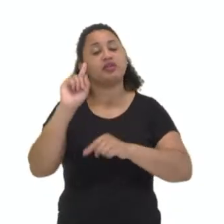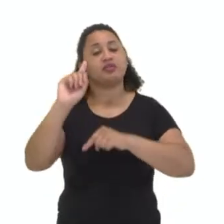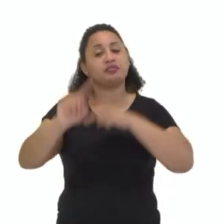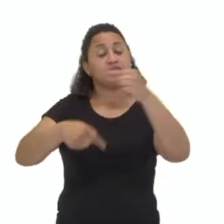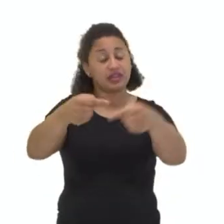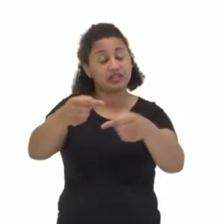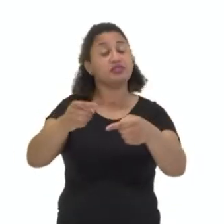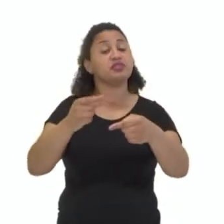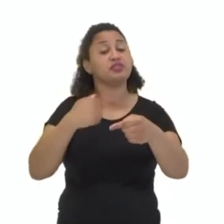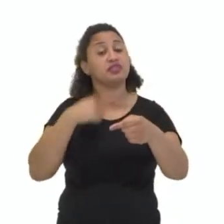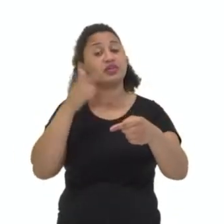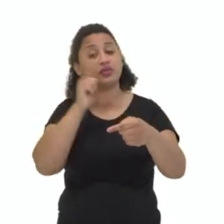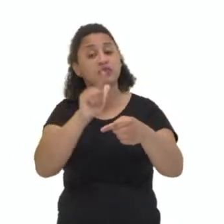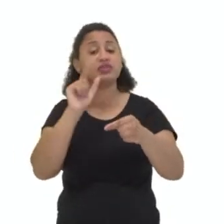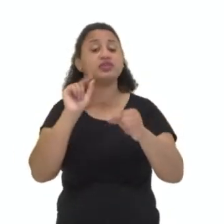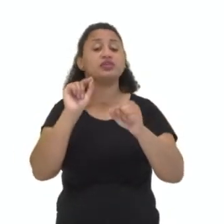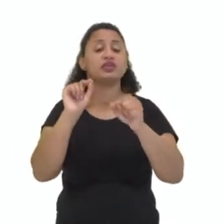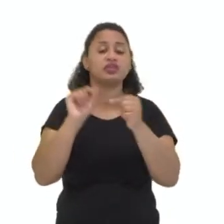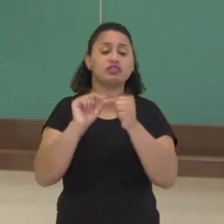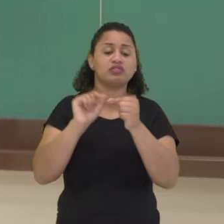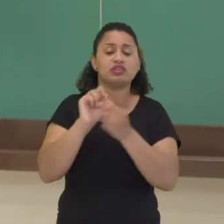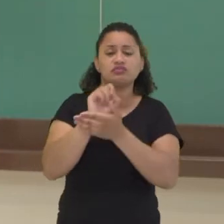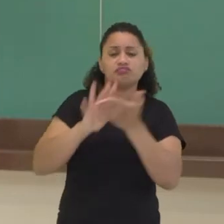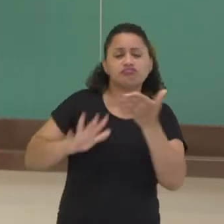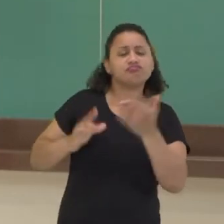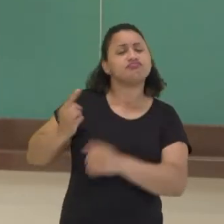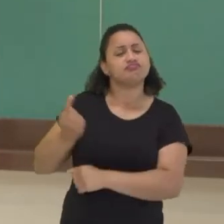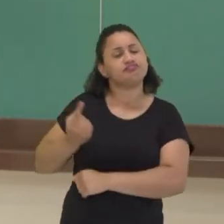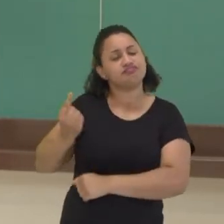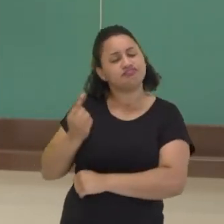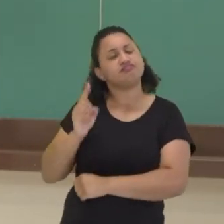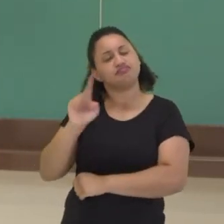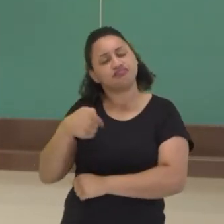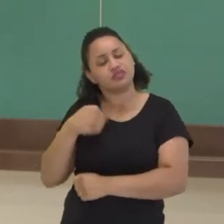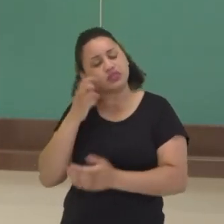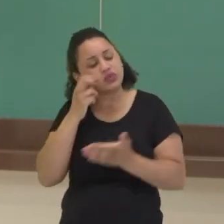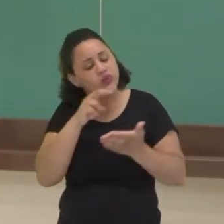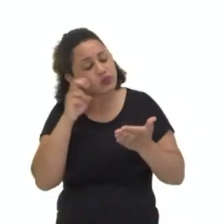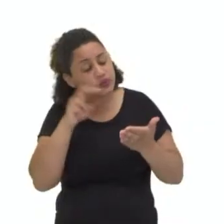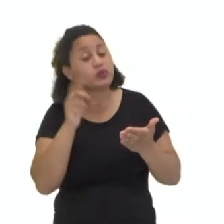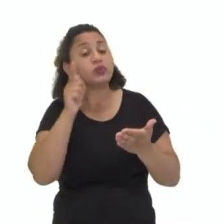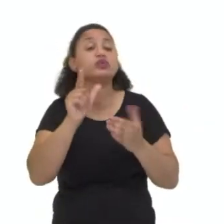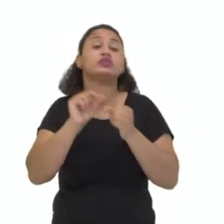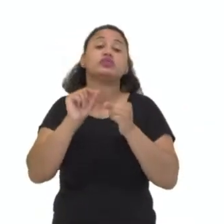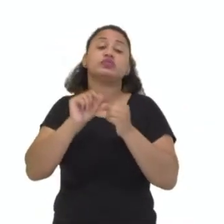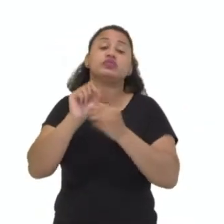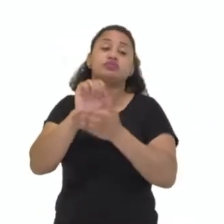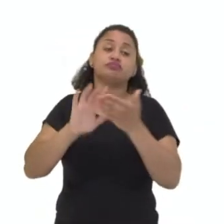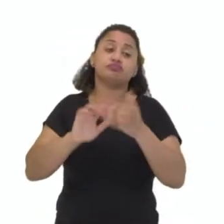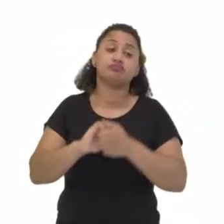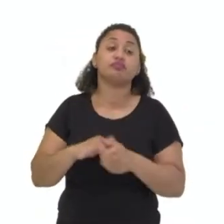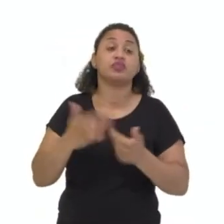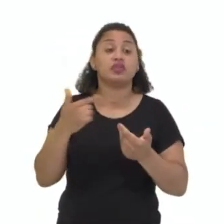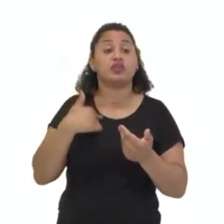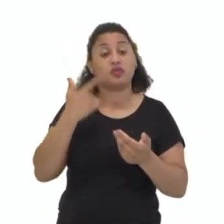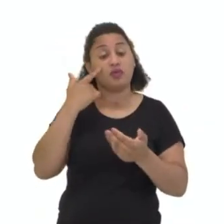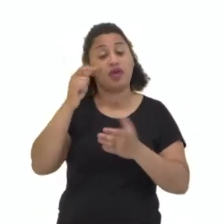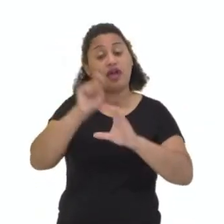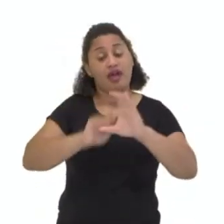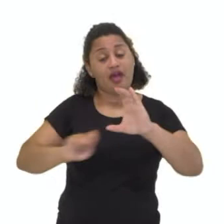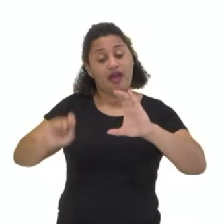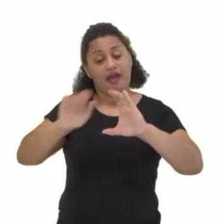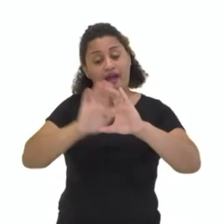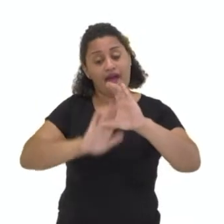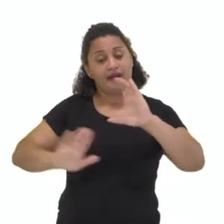tenha capacidade aí de fazer os exercícios sozinho, tá? Então, nós vamos determinar a área do setor circular. Então,